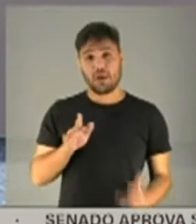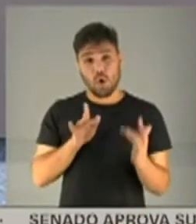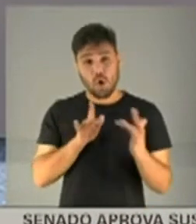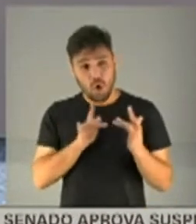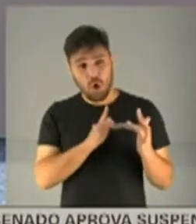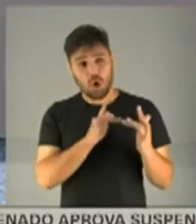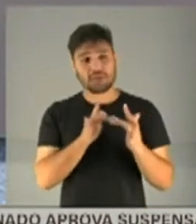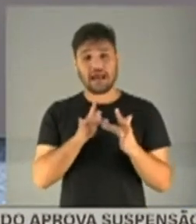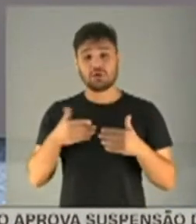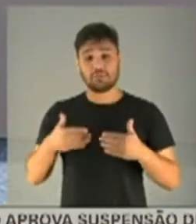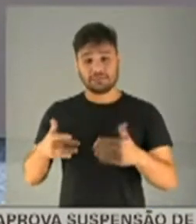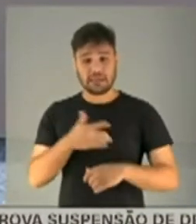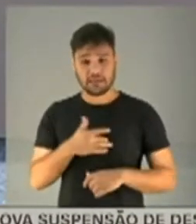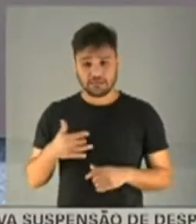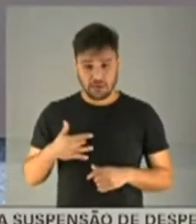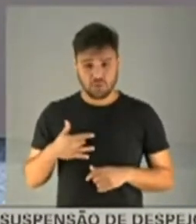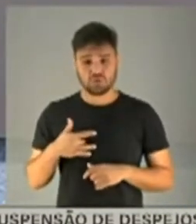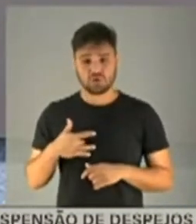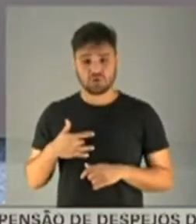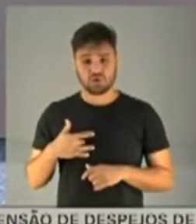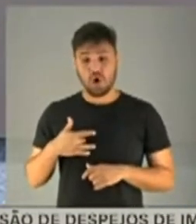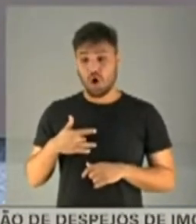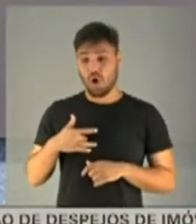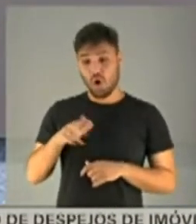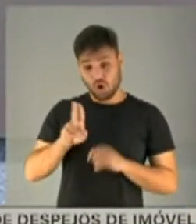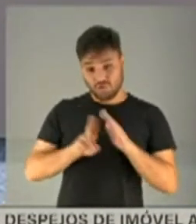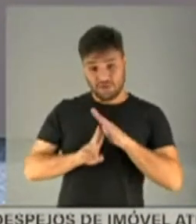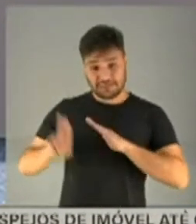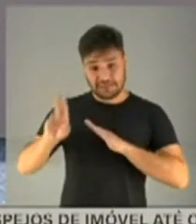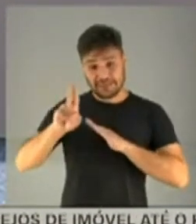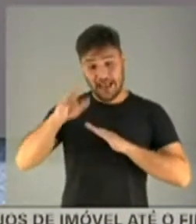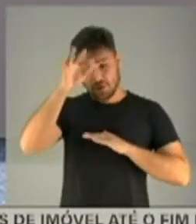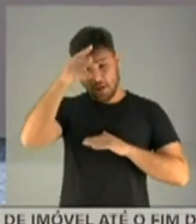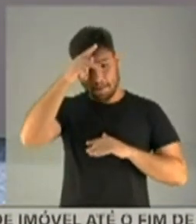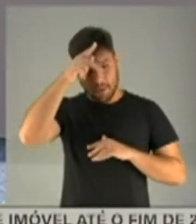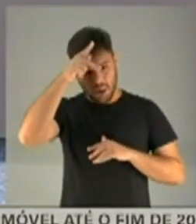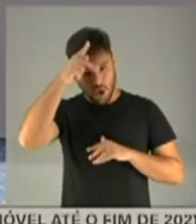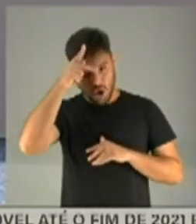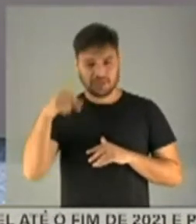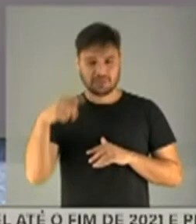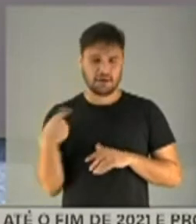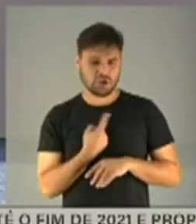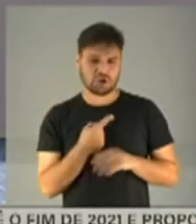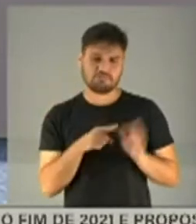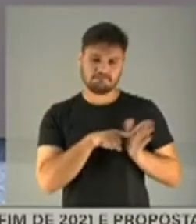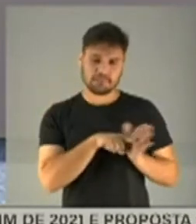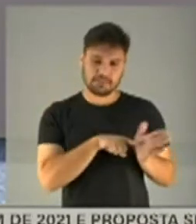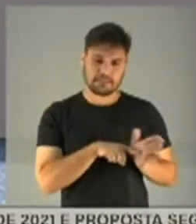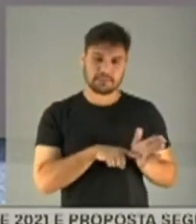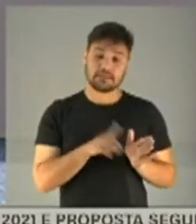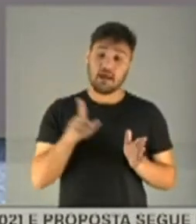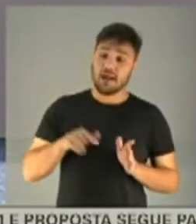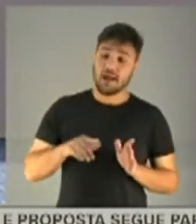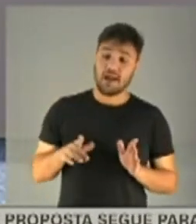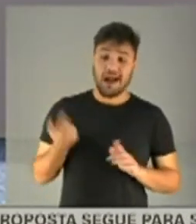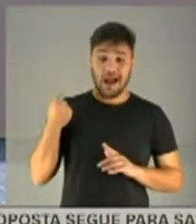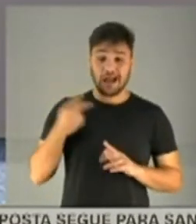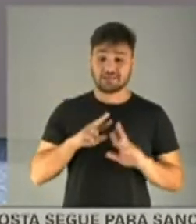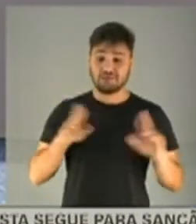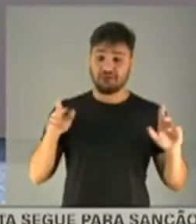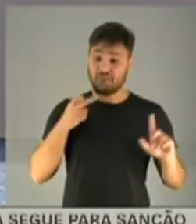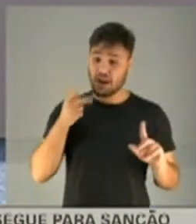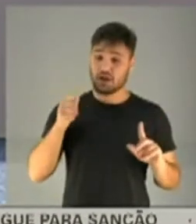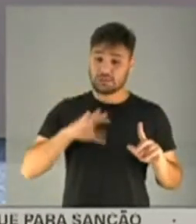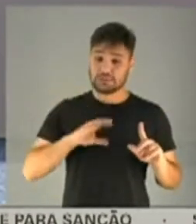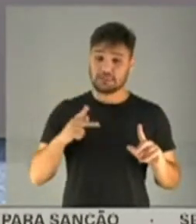aproximação do Ministério da Saúde com a Universidade Federal de Pelotas para que fizéssemos essa pesquisa, diferente do que foi dito nessa comissão